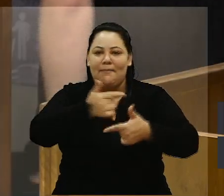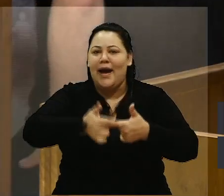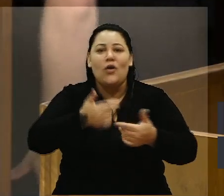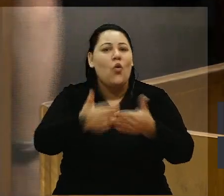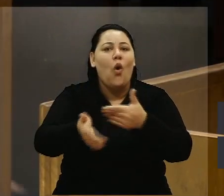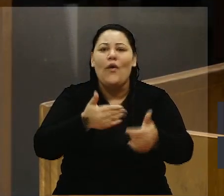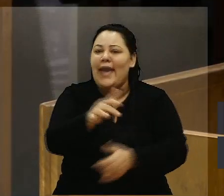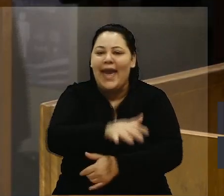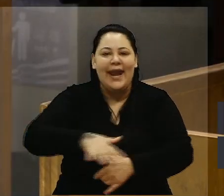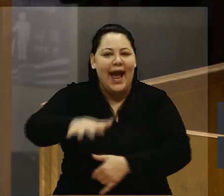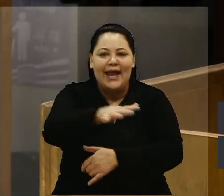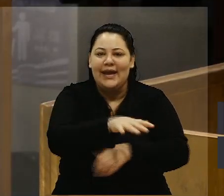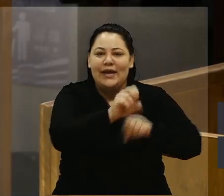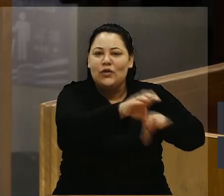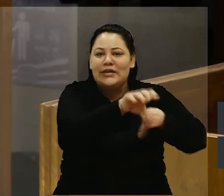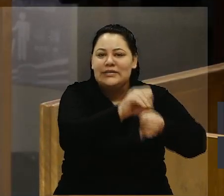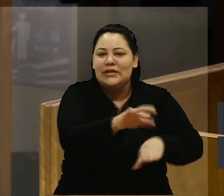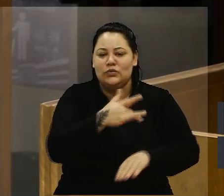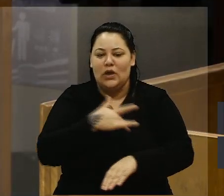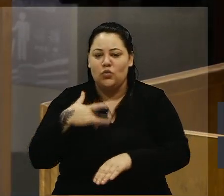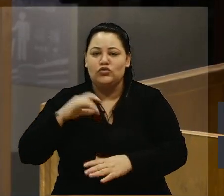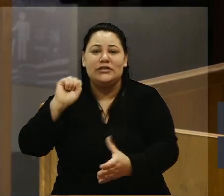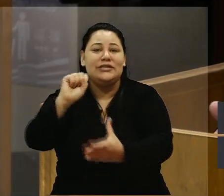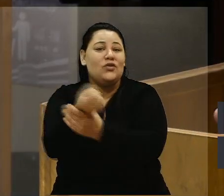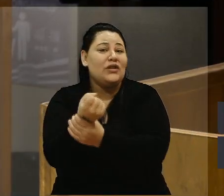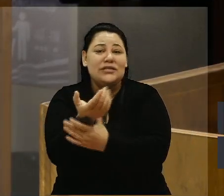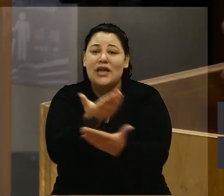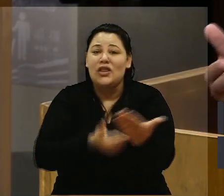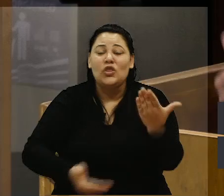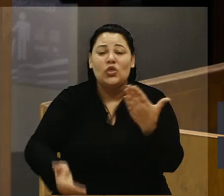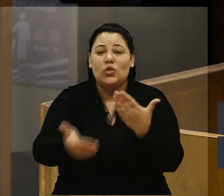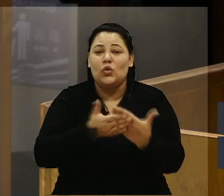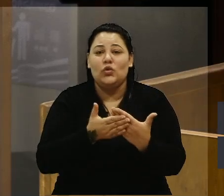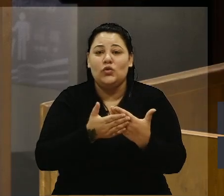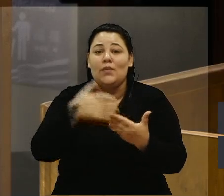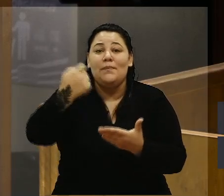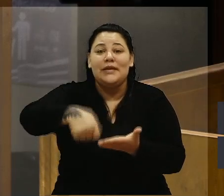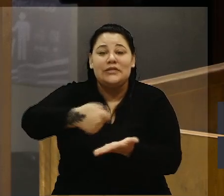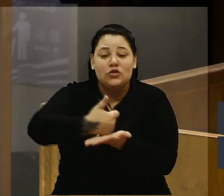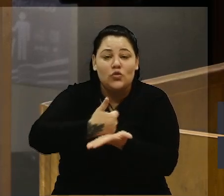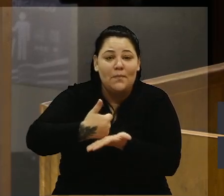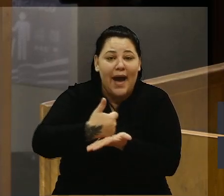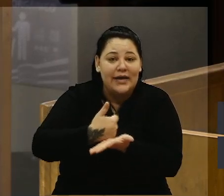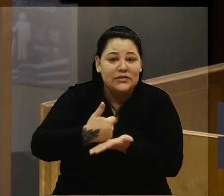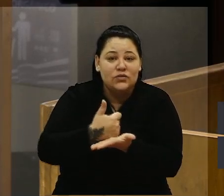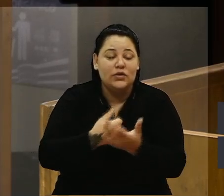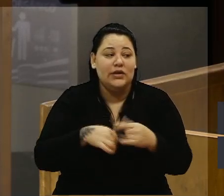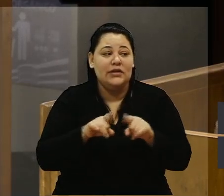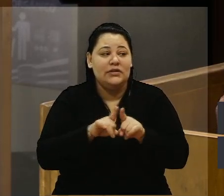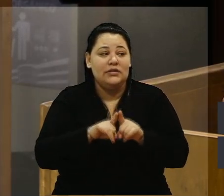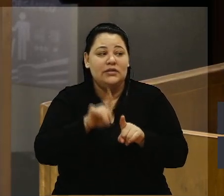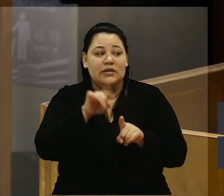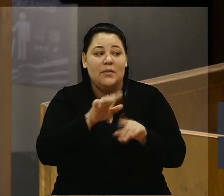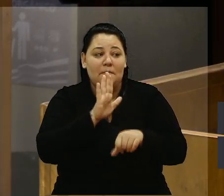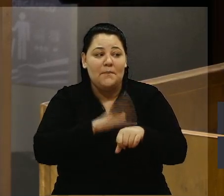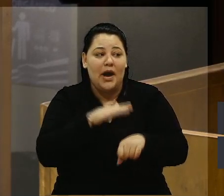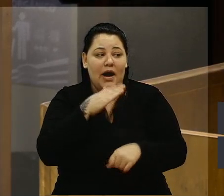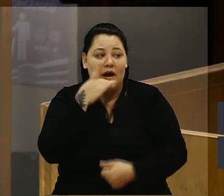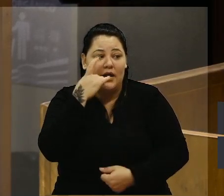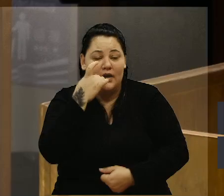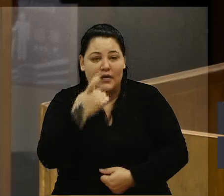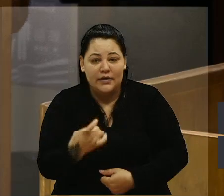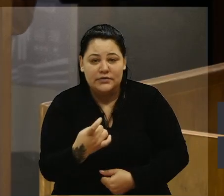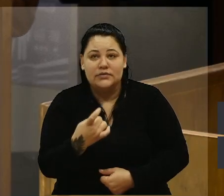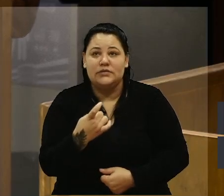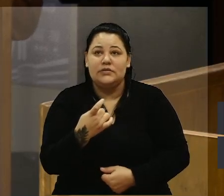na saúde, seja na segurança, em toda a área que for, isso, ao meu ponto de vista, é o que mais interessa. Mas, muito